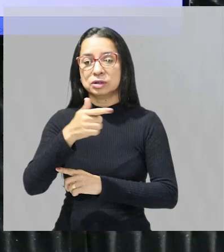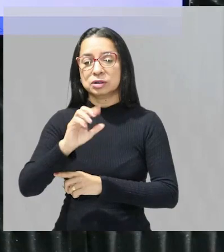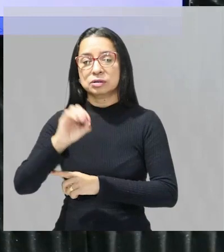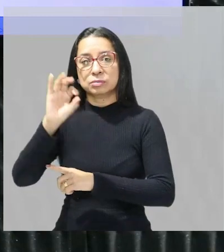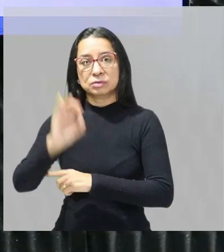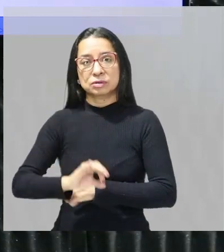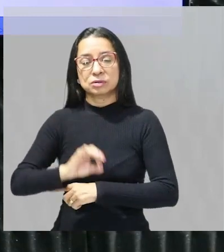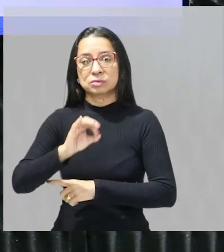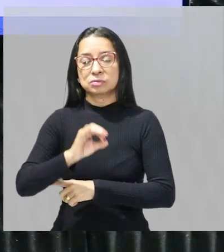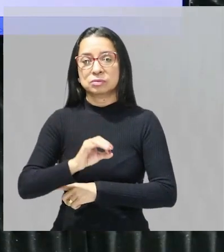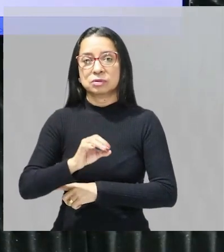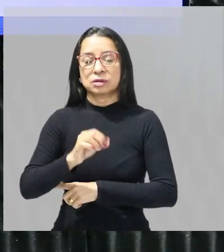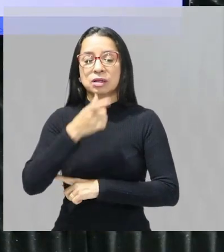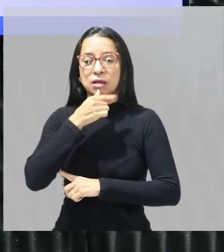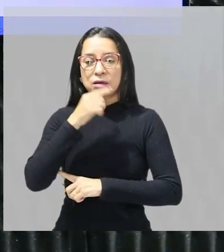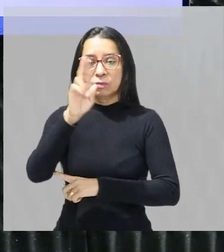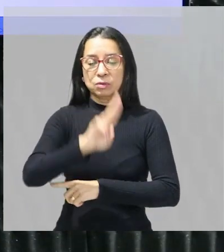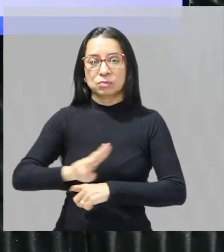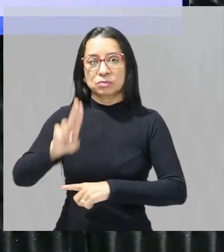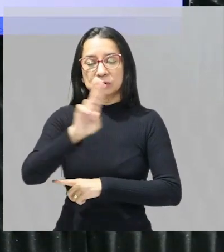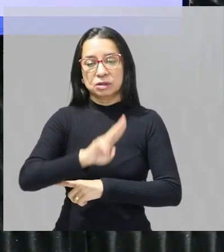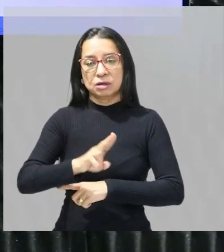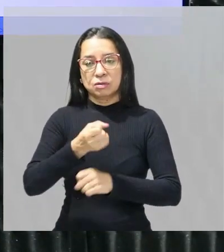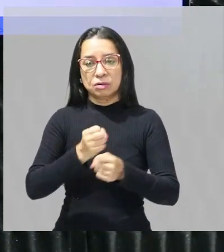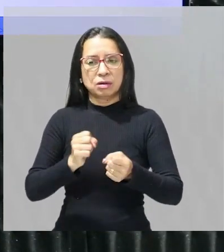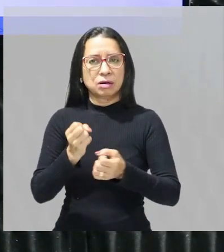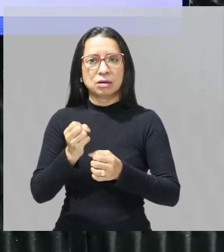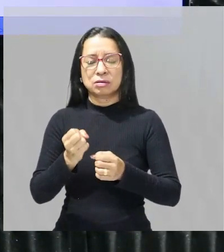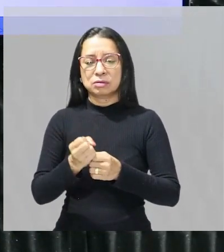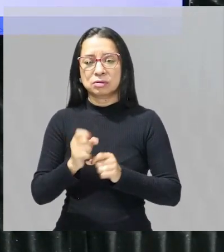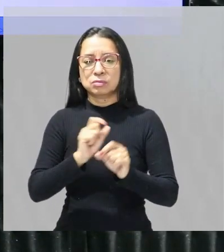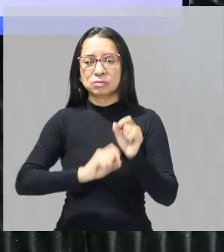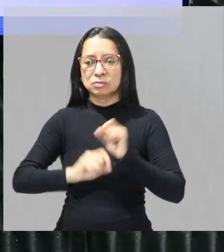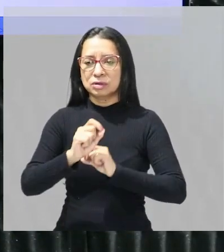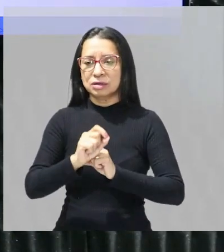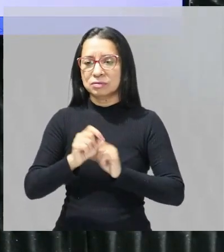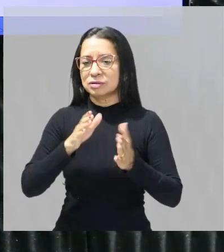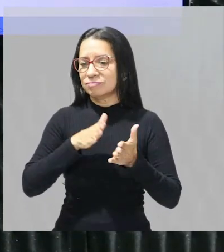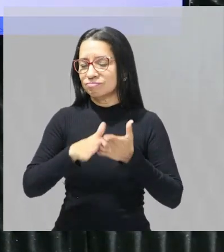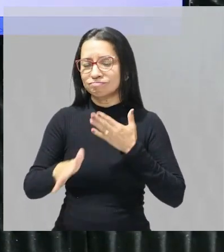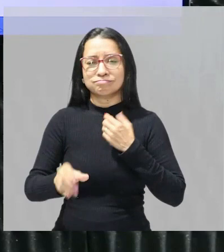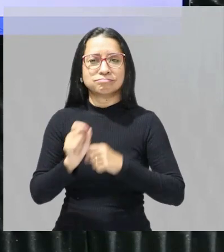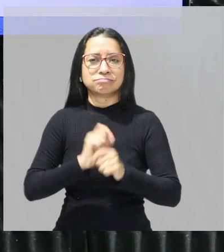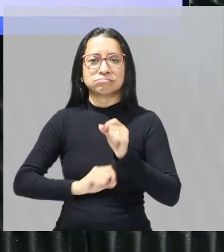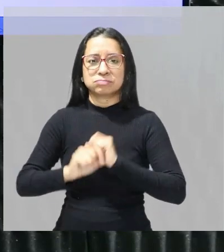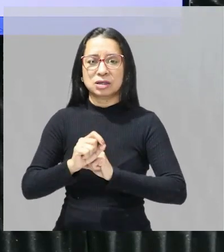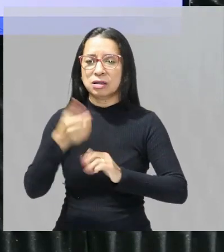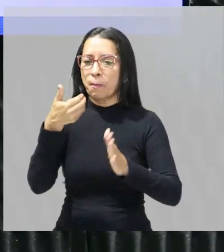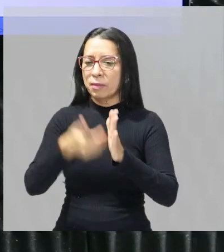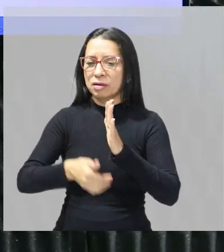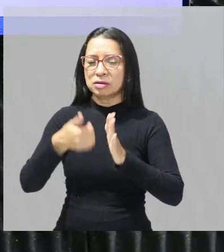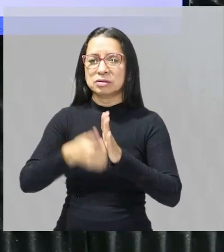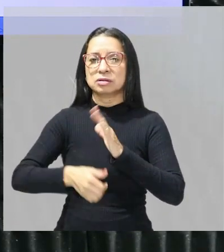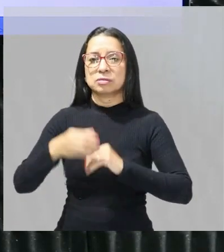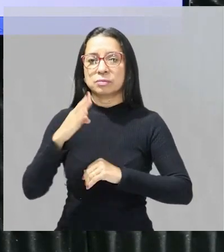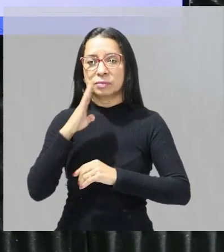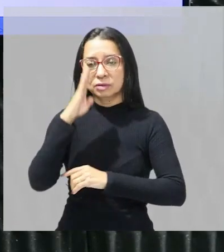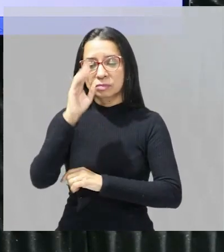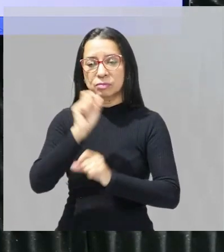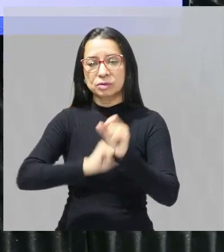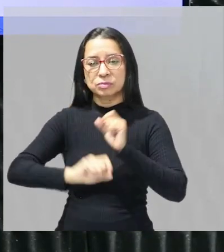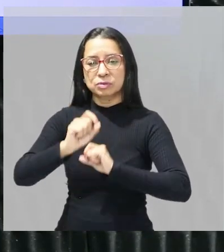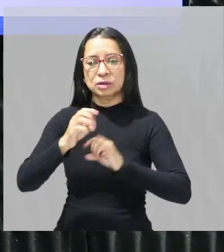aí que é utilizada, tá certo? Grande parte dela acaba também sendo desperdiçada. Principalmente por quê, Marcos?